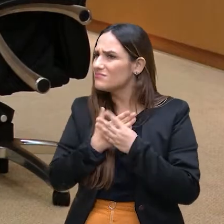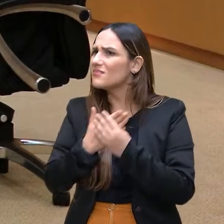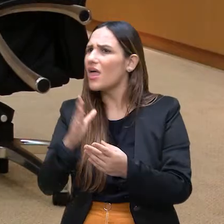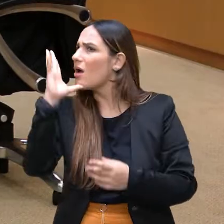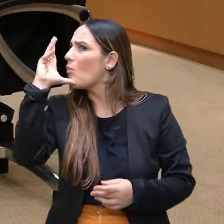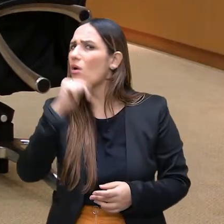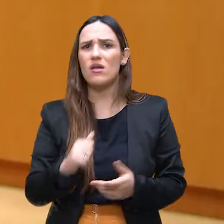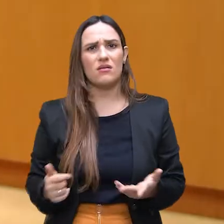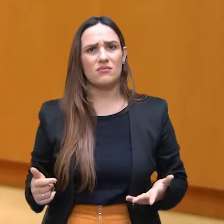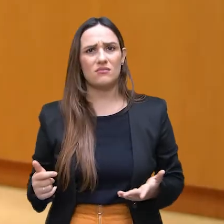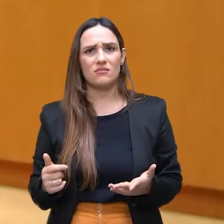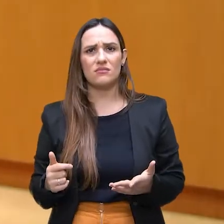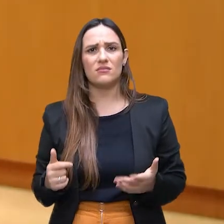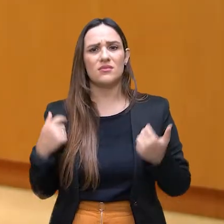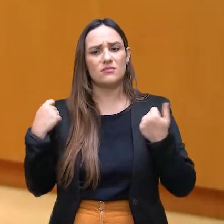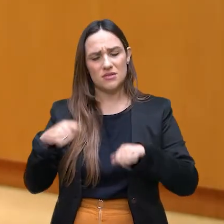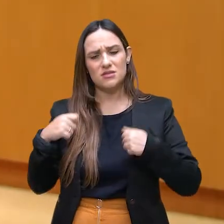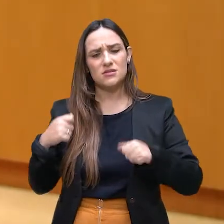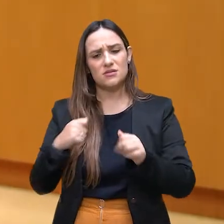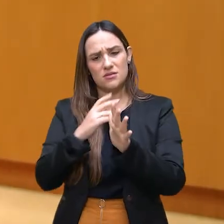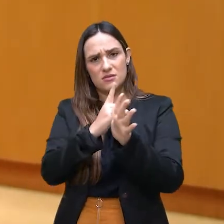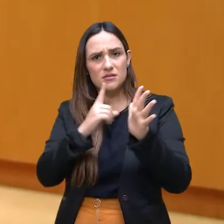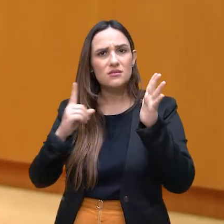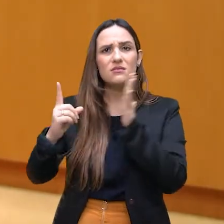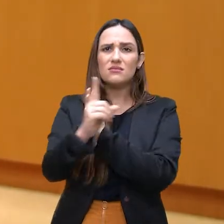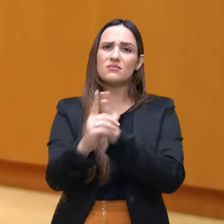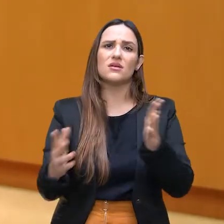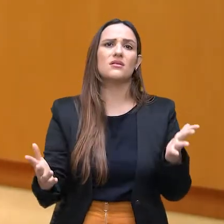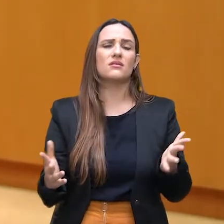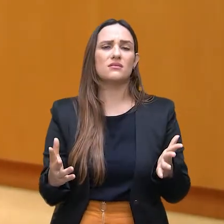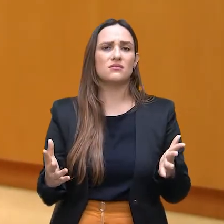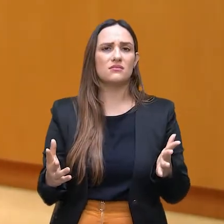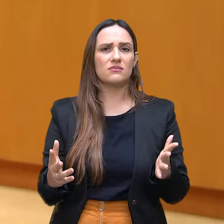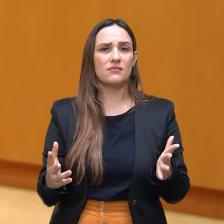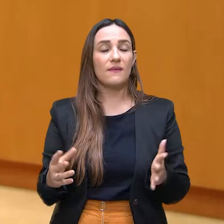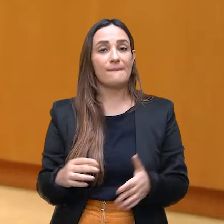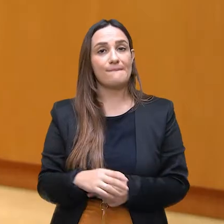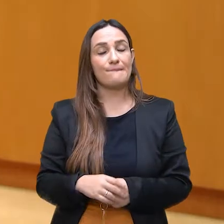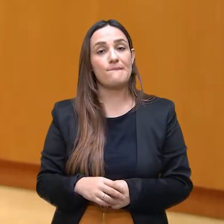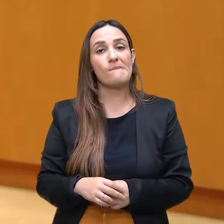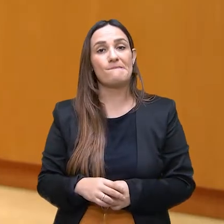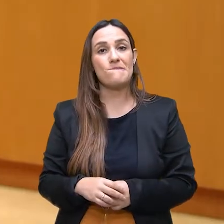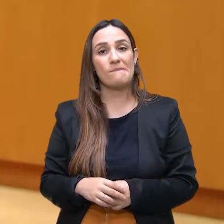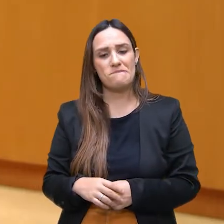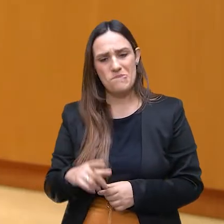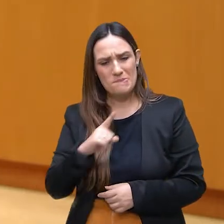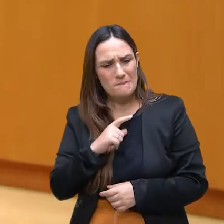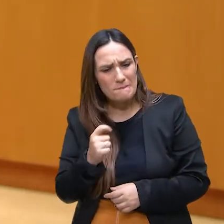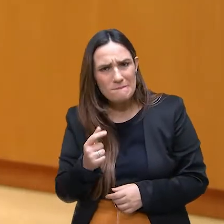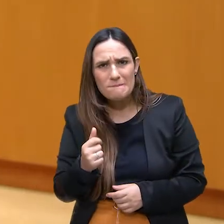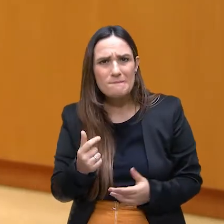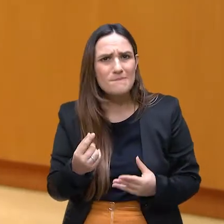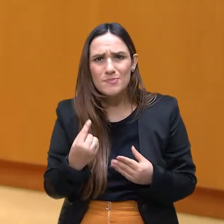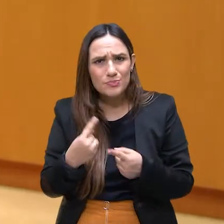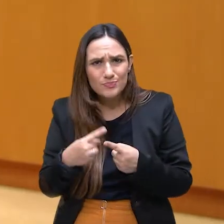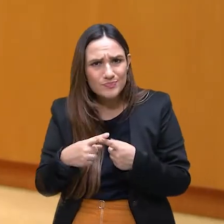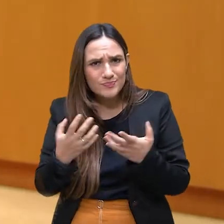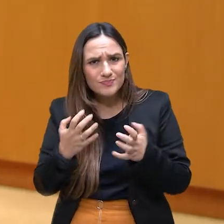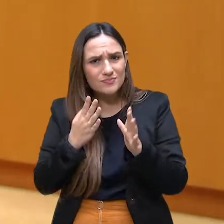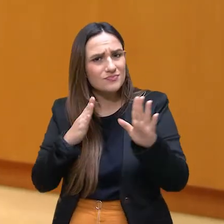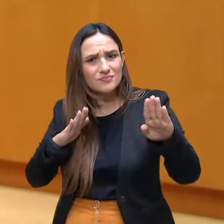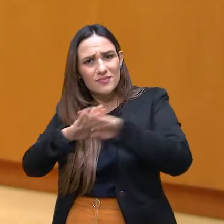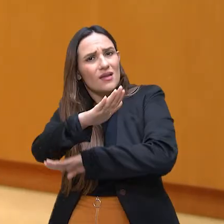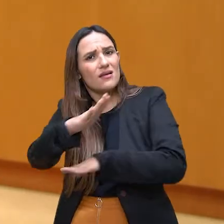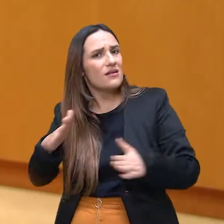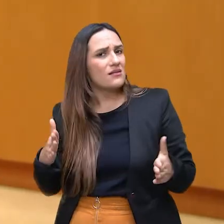com o intuito de pular essa fila, mesmo que falte poucos, né, poucas pessoas adiante.